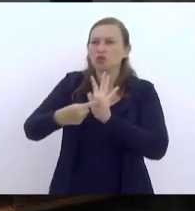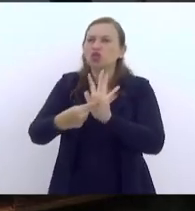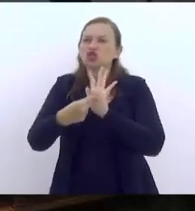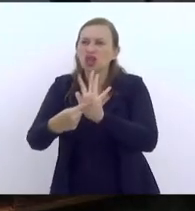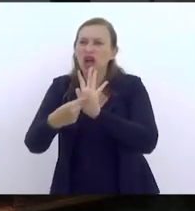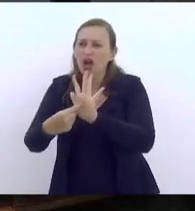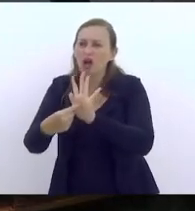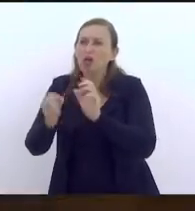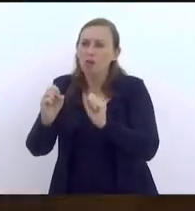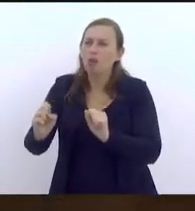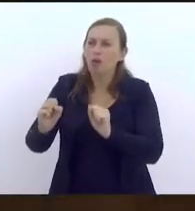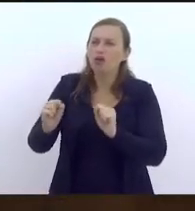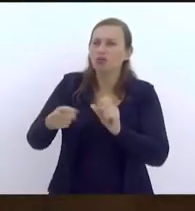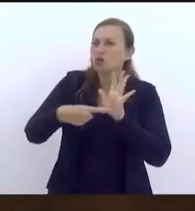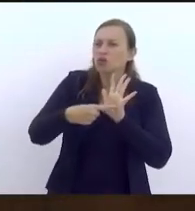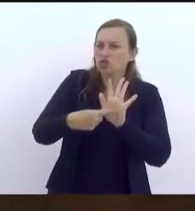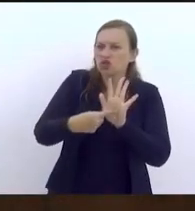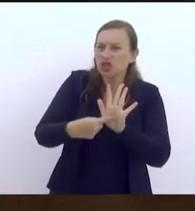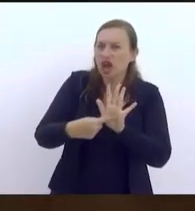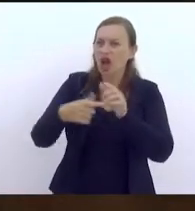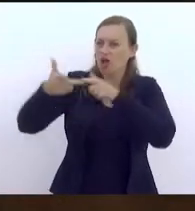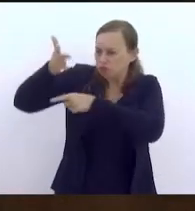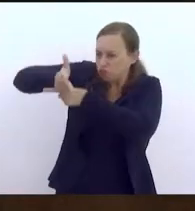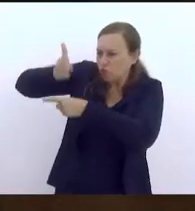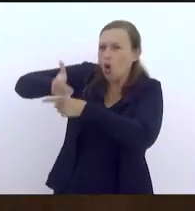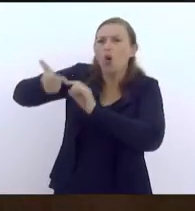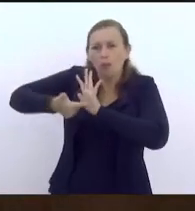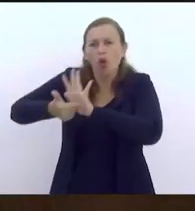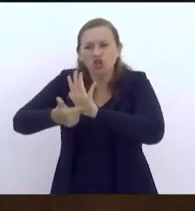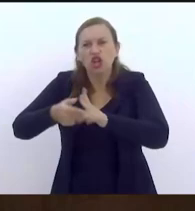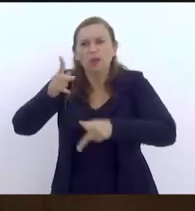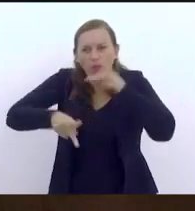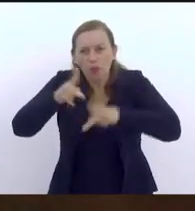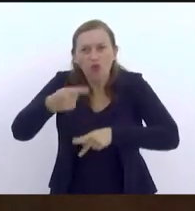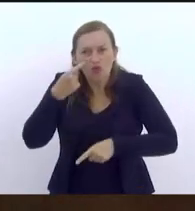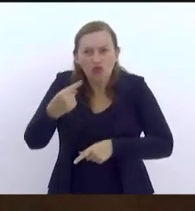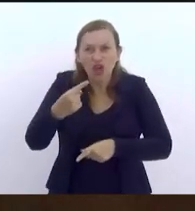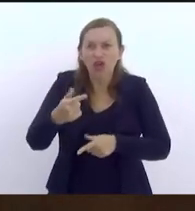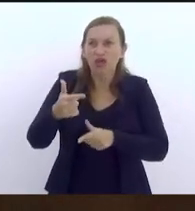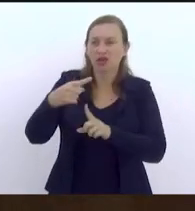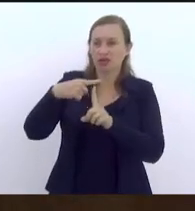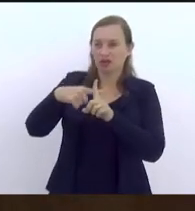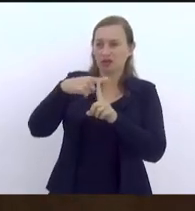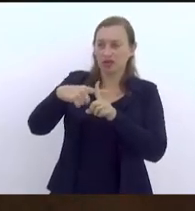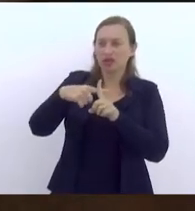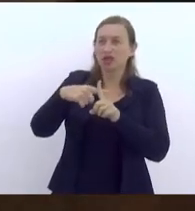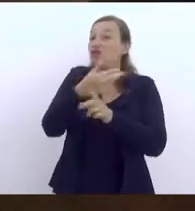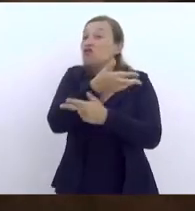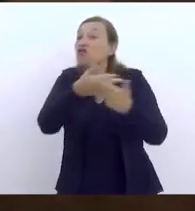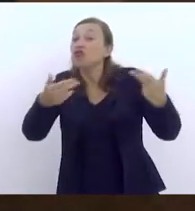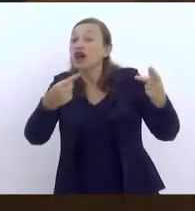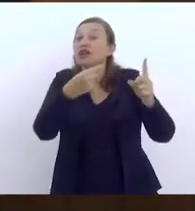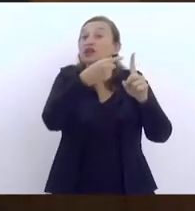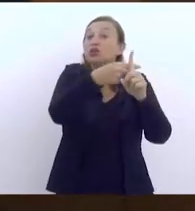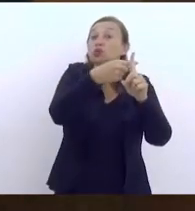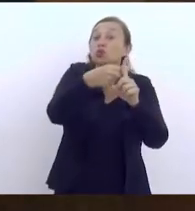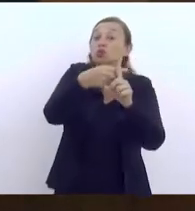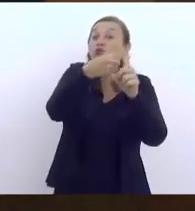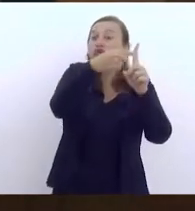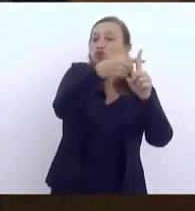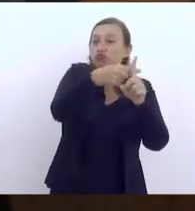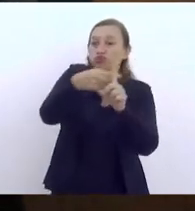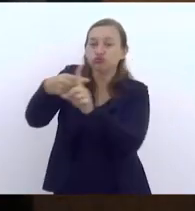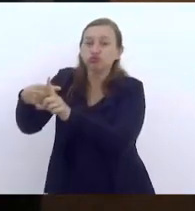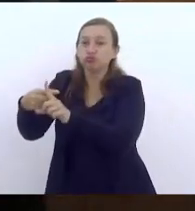Pode mostrar aí, cinegrafista. Não esconde, não. A gente tem que mostrar para o povo. Aqui, ó, dezenas de cruzes com a imagem